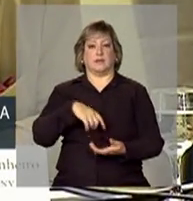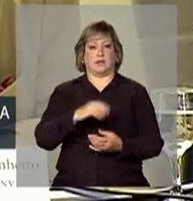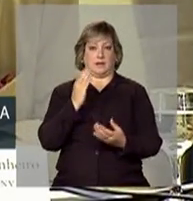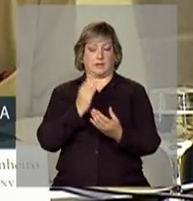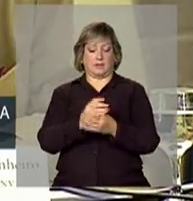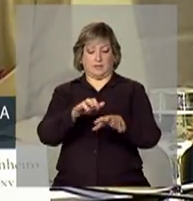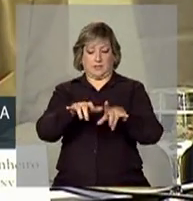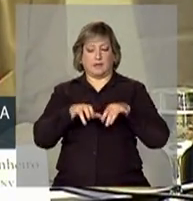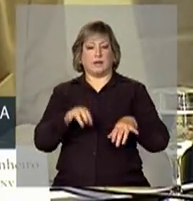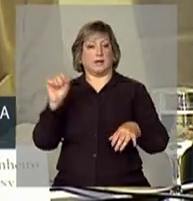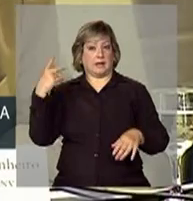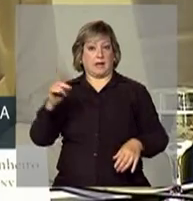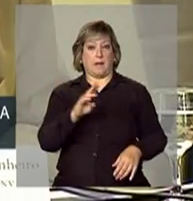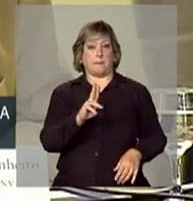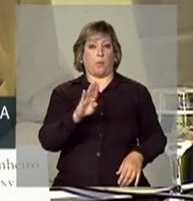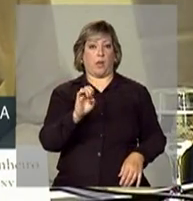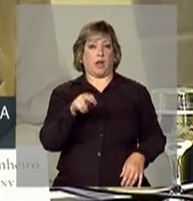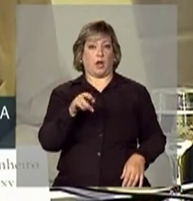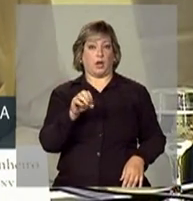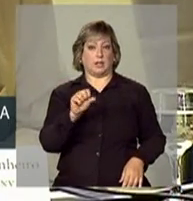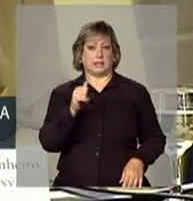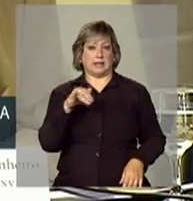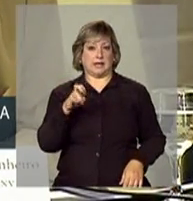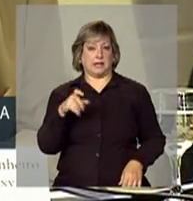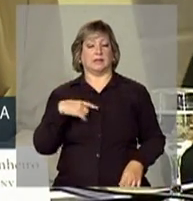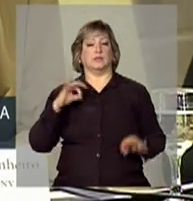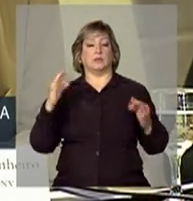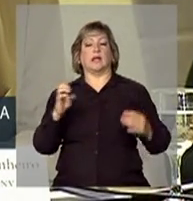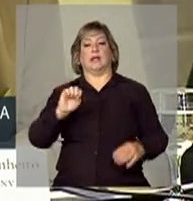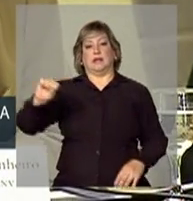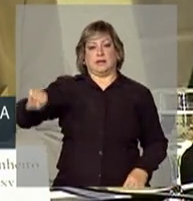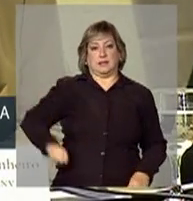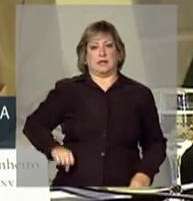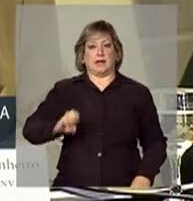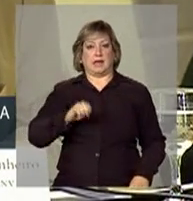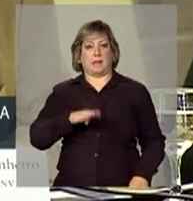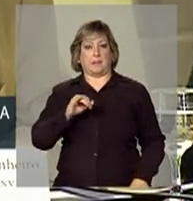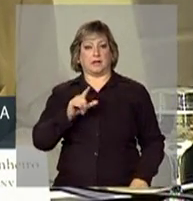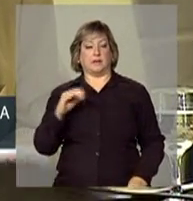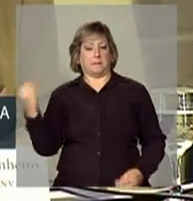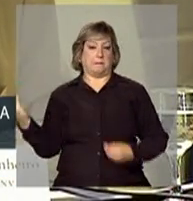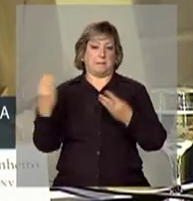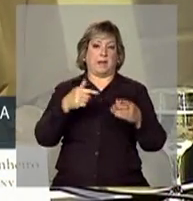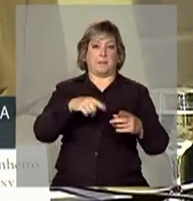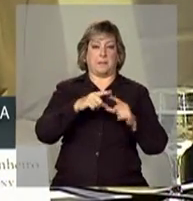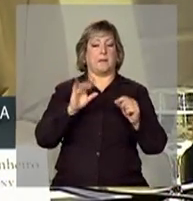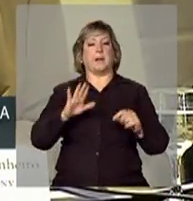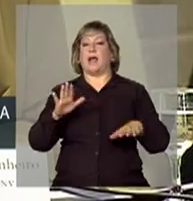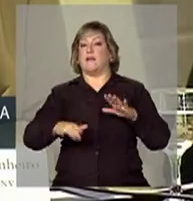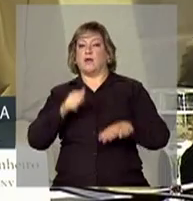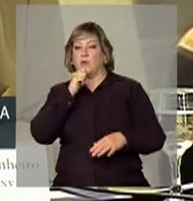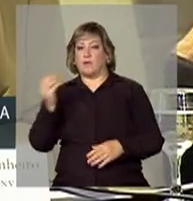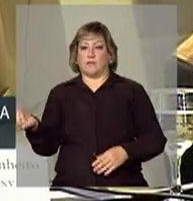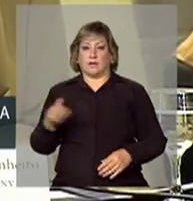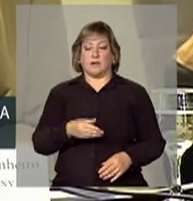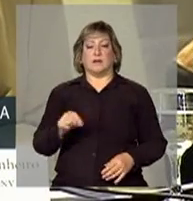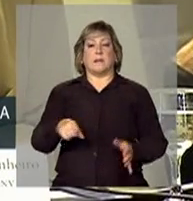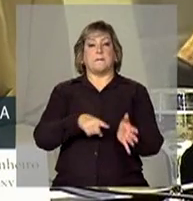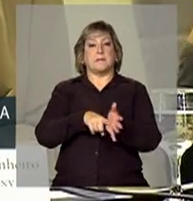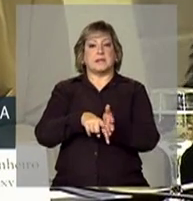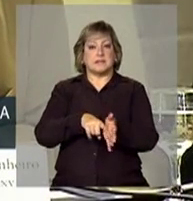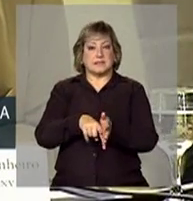Embaixada Brasileira em Buenos Aires, as embaixadas deviam enviar tudo para Brasília, mas às vezes não enviam. A pesquisa no